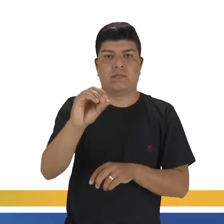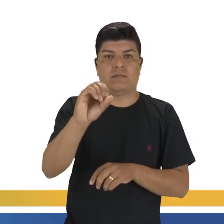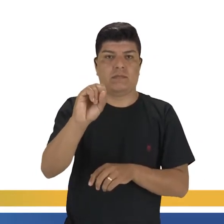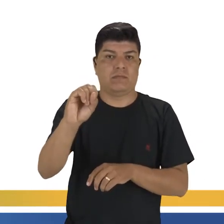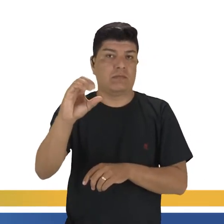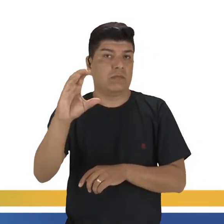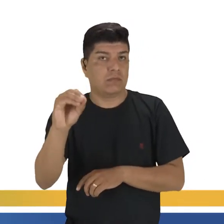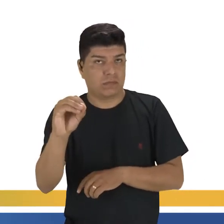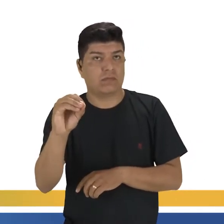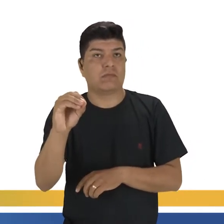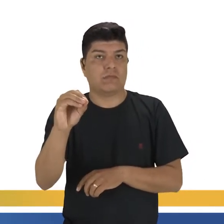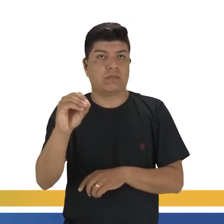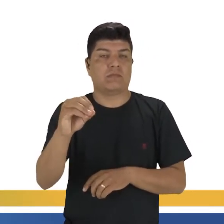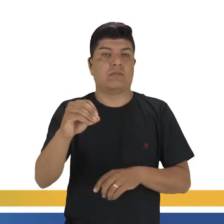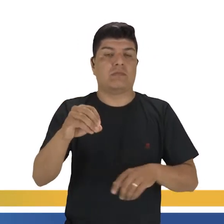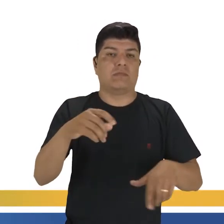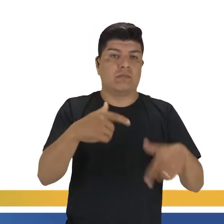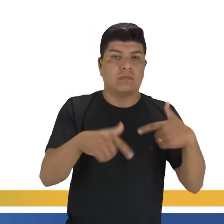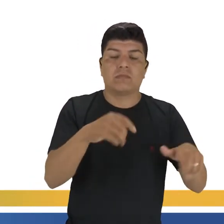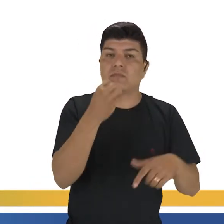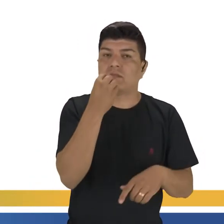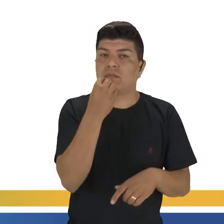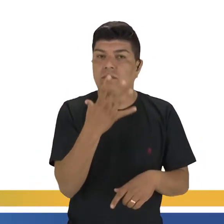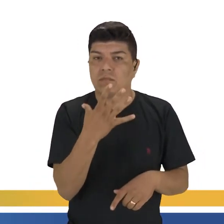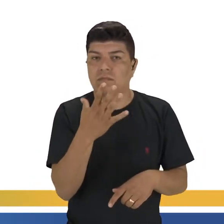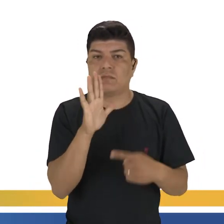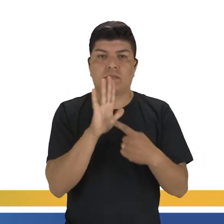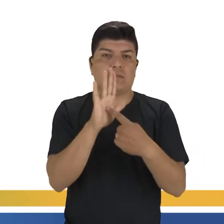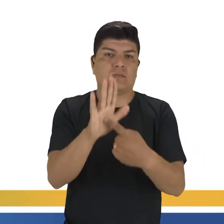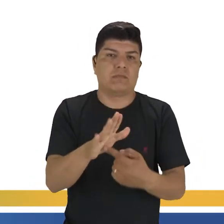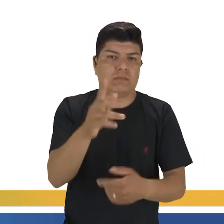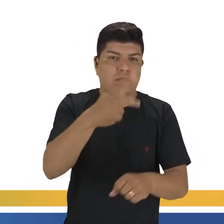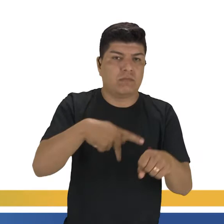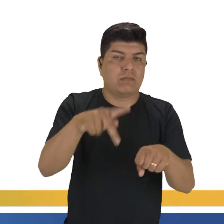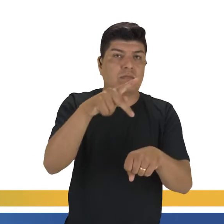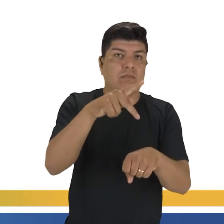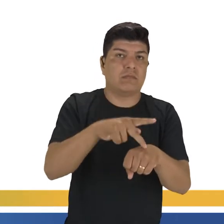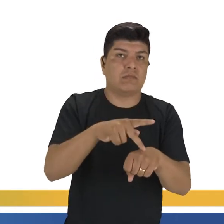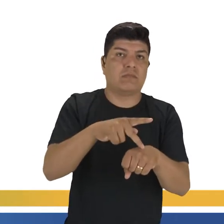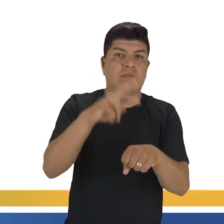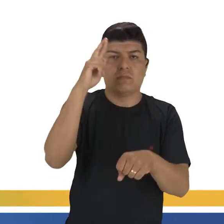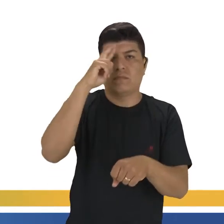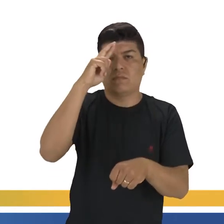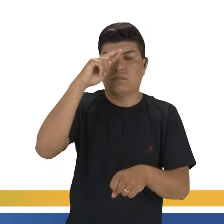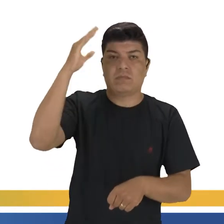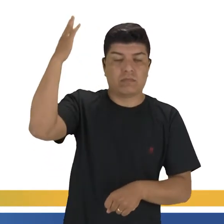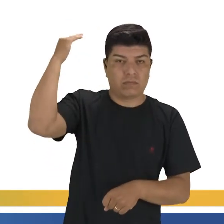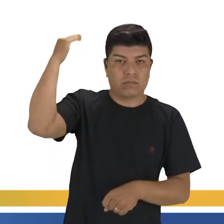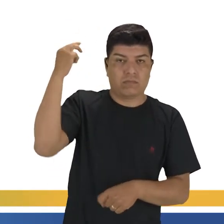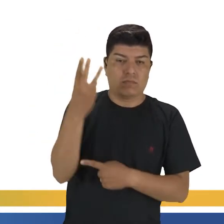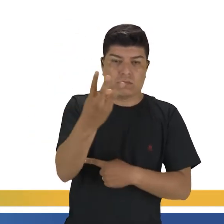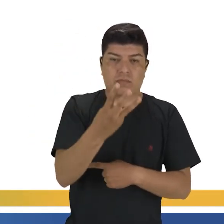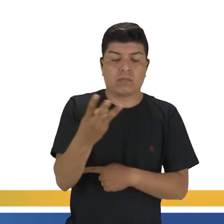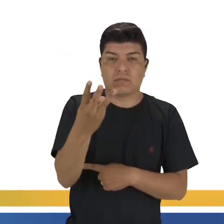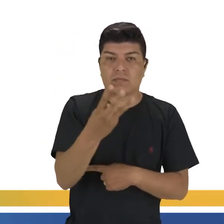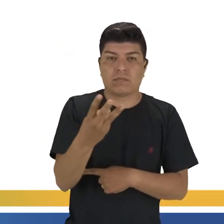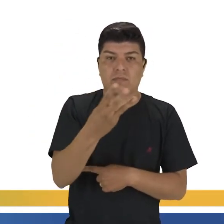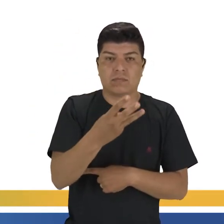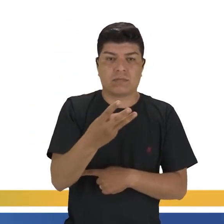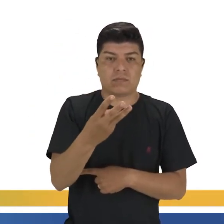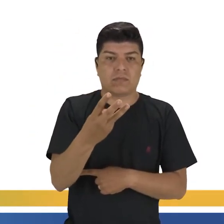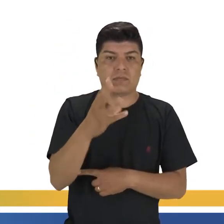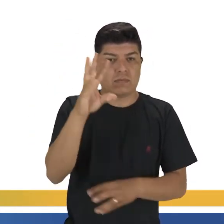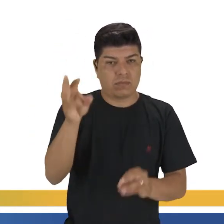bom selvagem, trabalha o símbolo de nacionalidade e trabalha o passado histórico nessas três obras, fechando